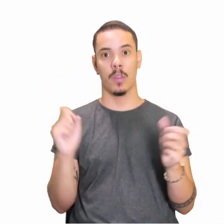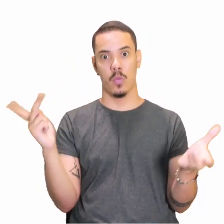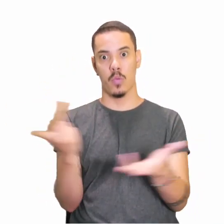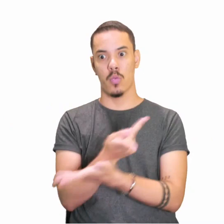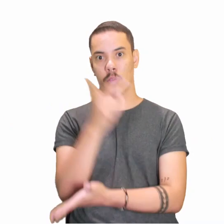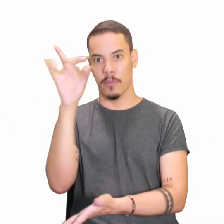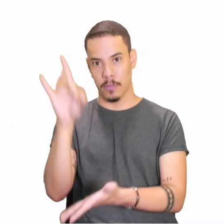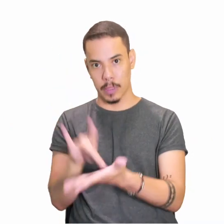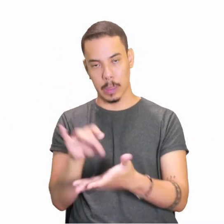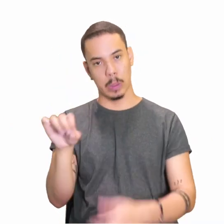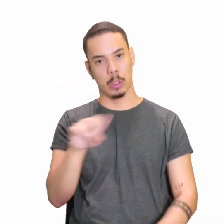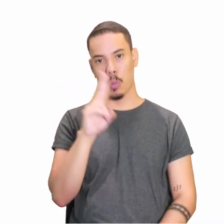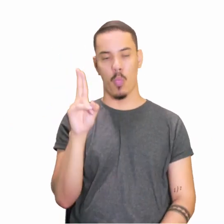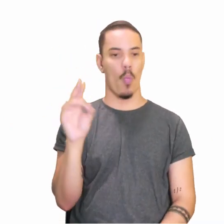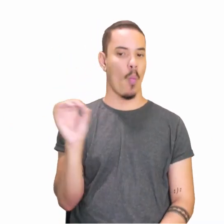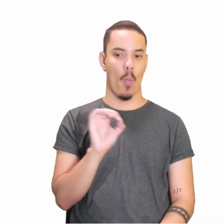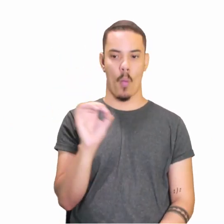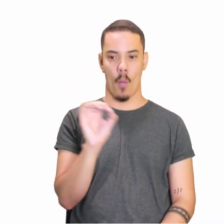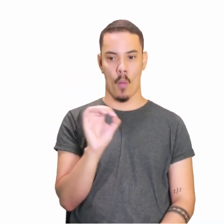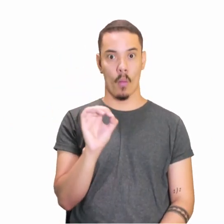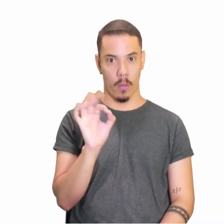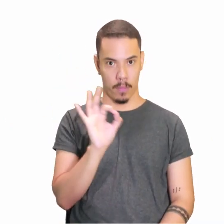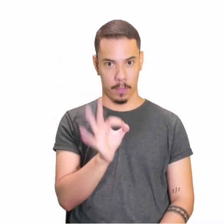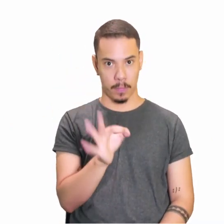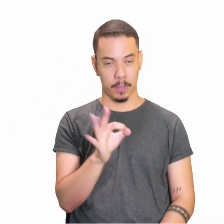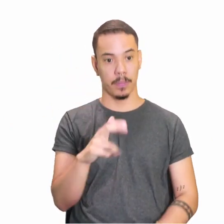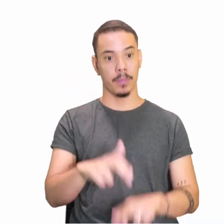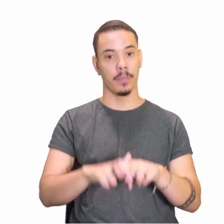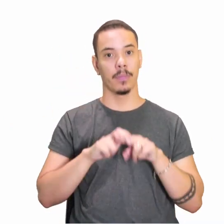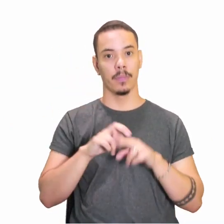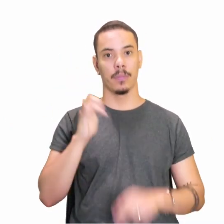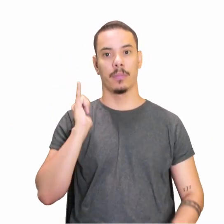história fictícia, beleza? Então,